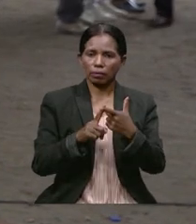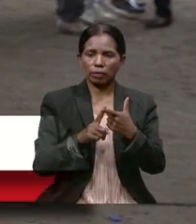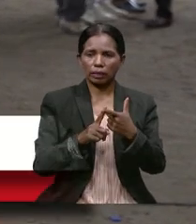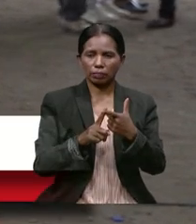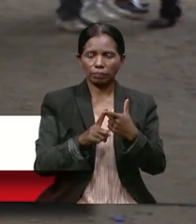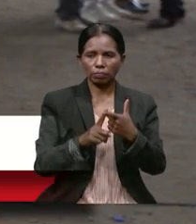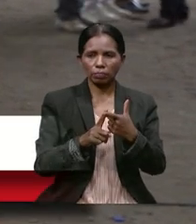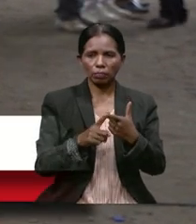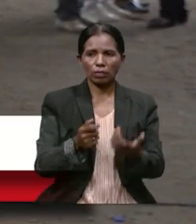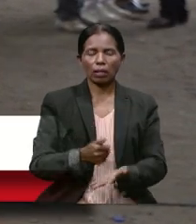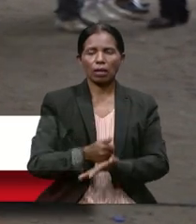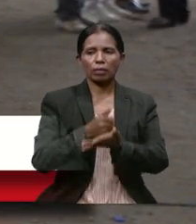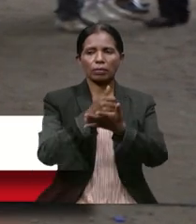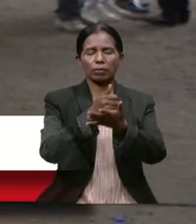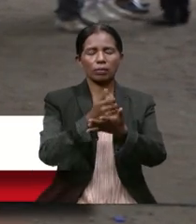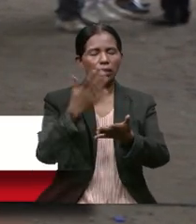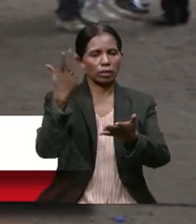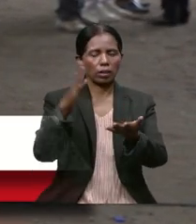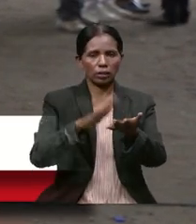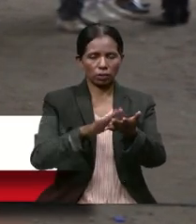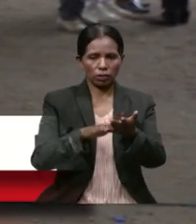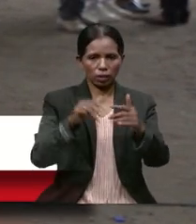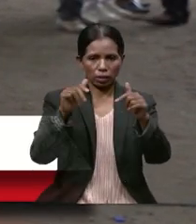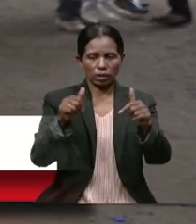a facilidade ne bem que a escola ira ne,